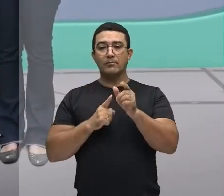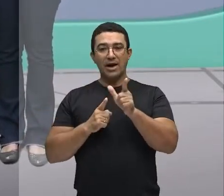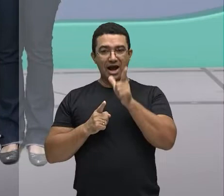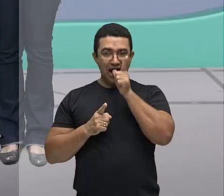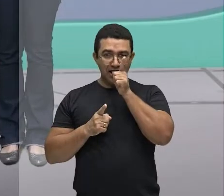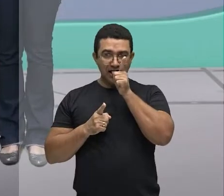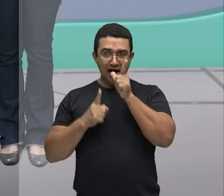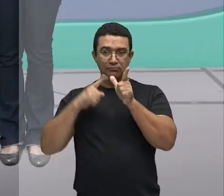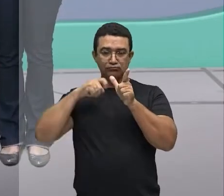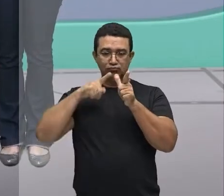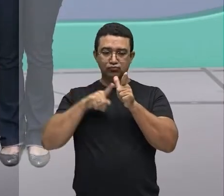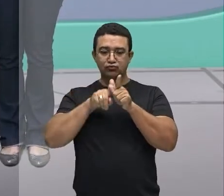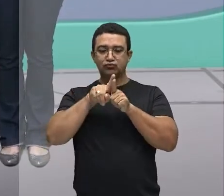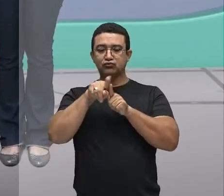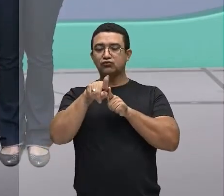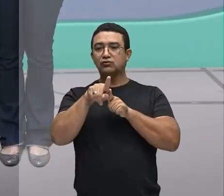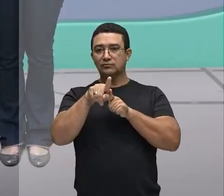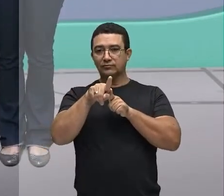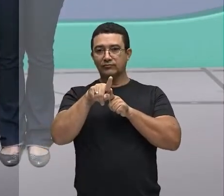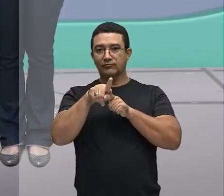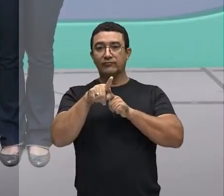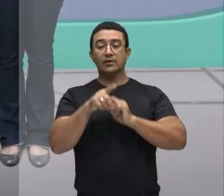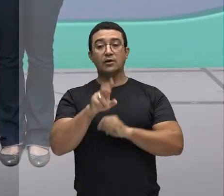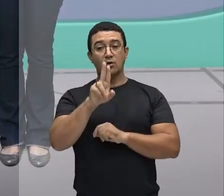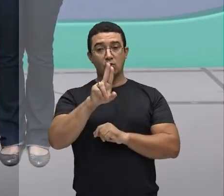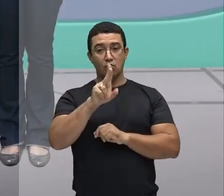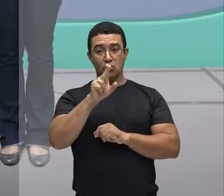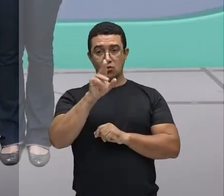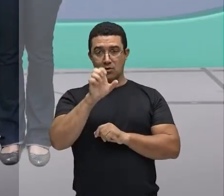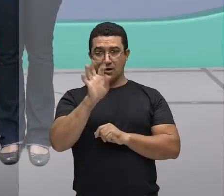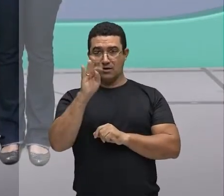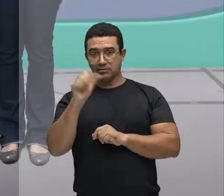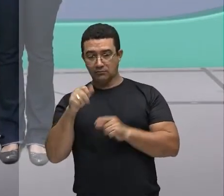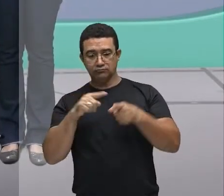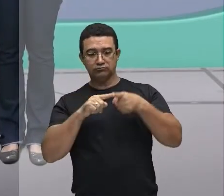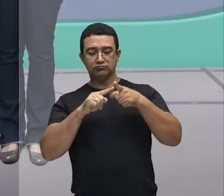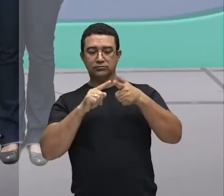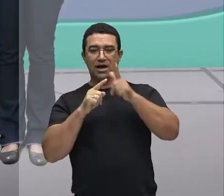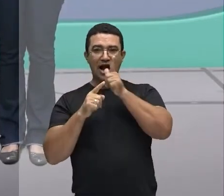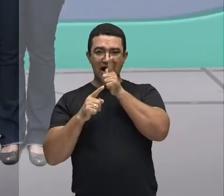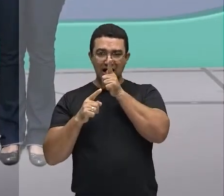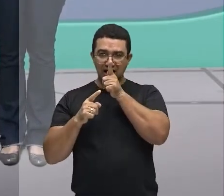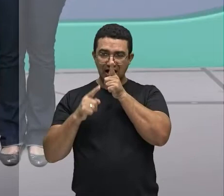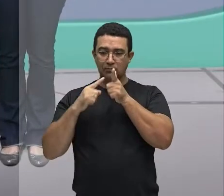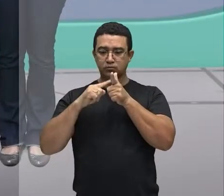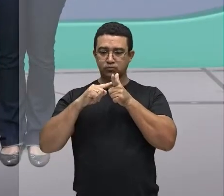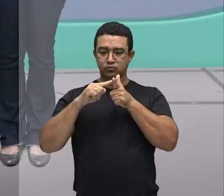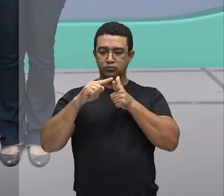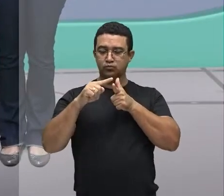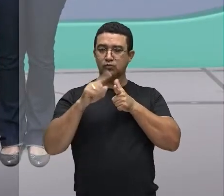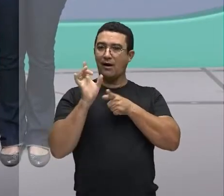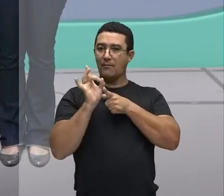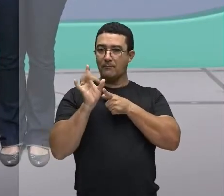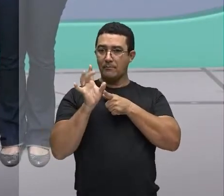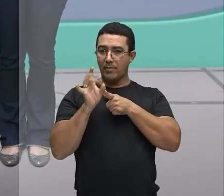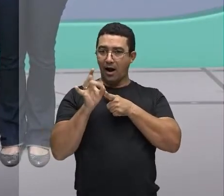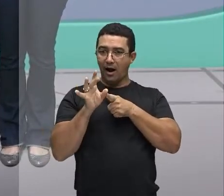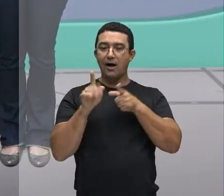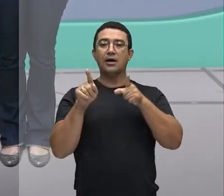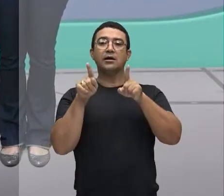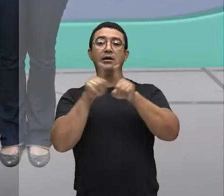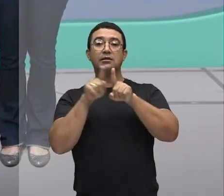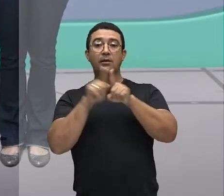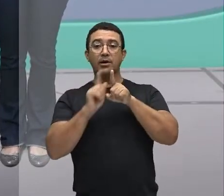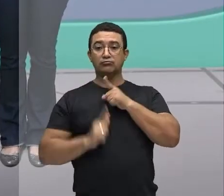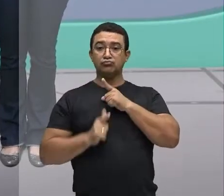no homem, o caminho da uretra sai tanto o sêmen, né, que é esse líquido onde vai estar